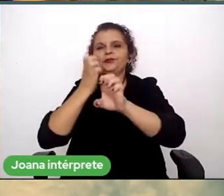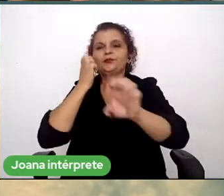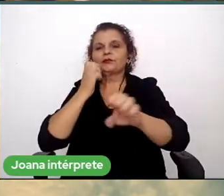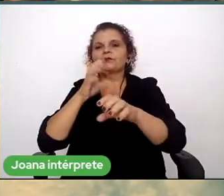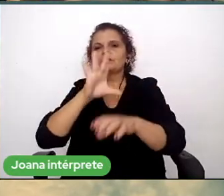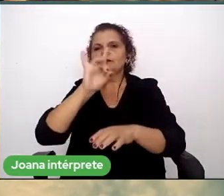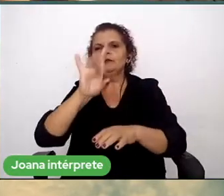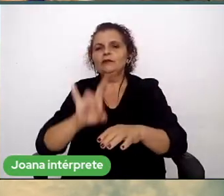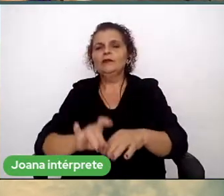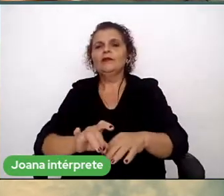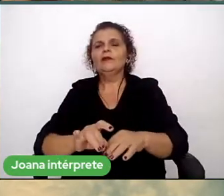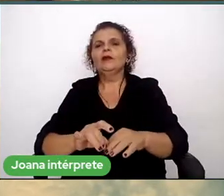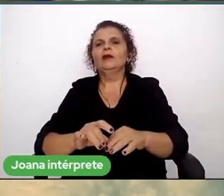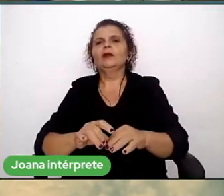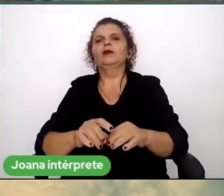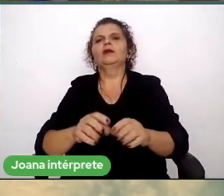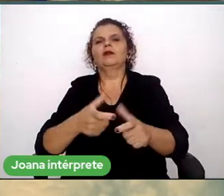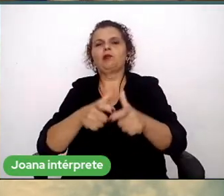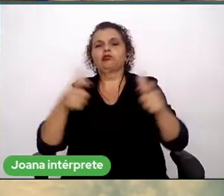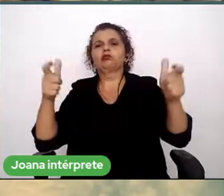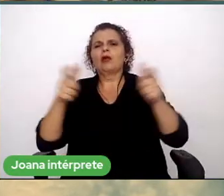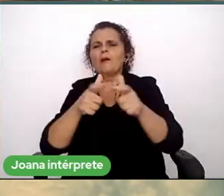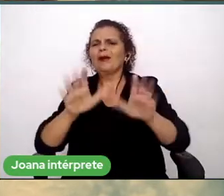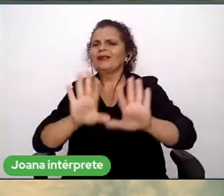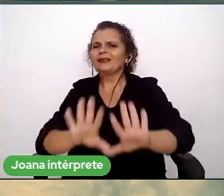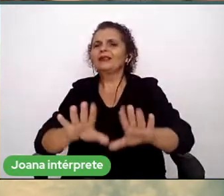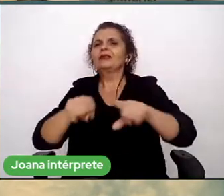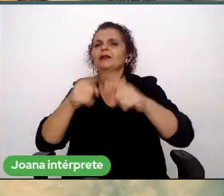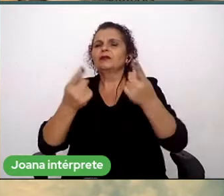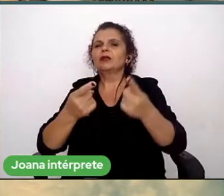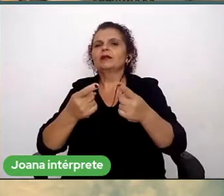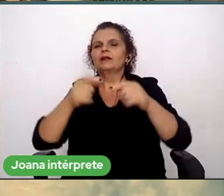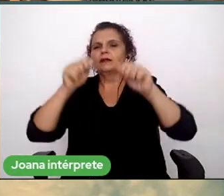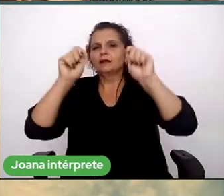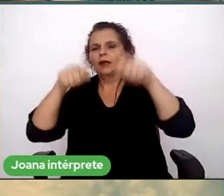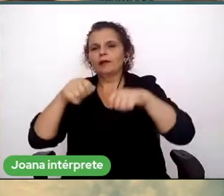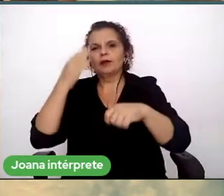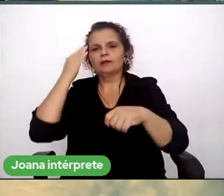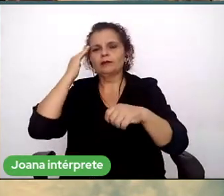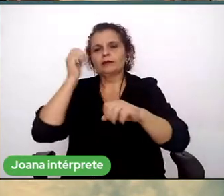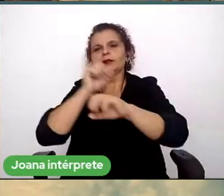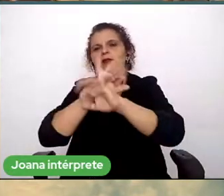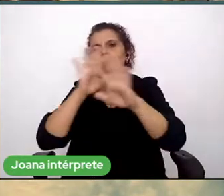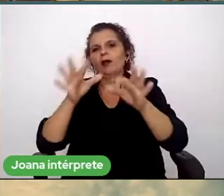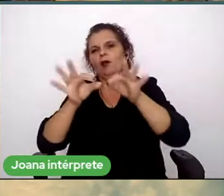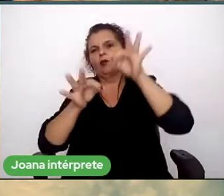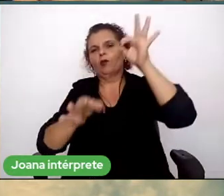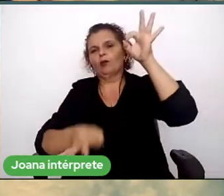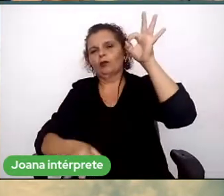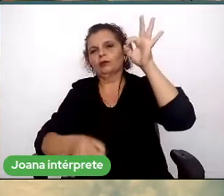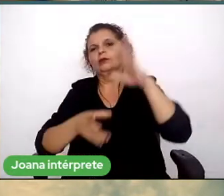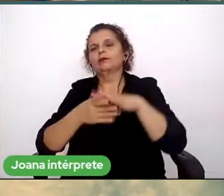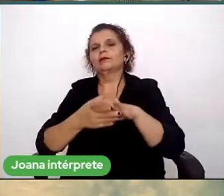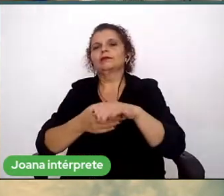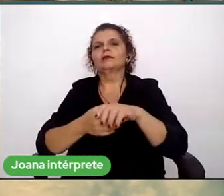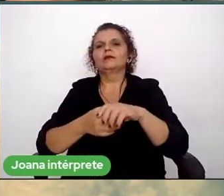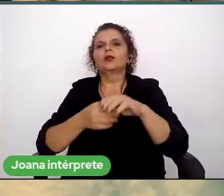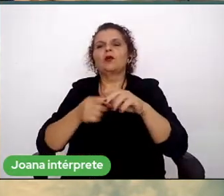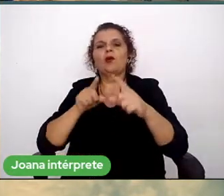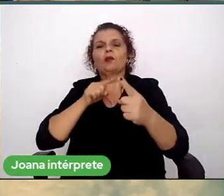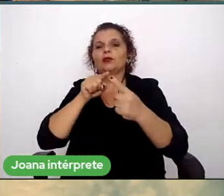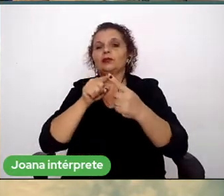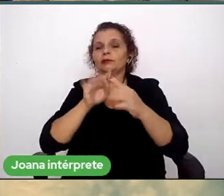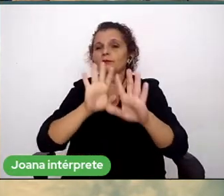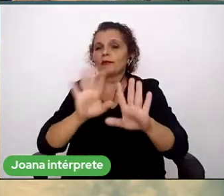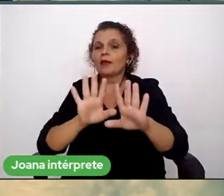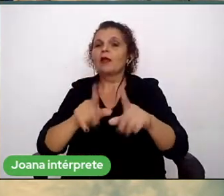cada um deles sem falar em grandes detalhes porque dá para entender bastante essa conversa então não é esse objetivo aqui então que a